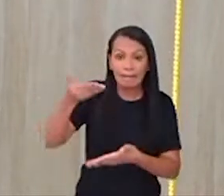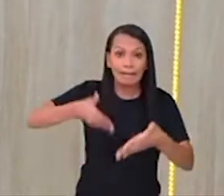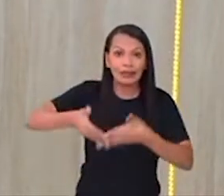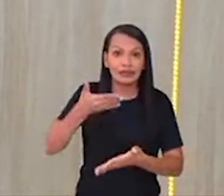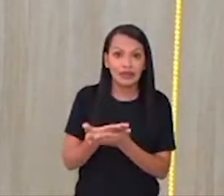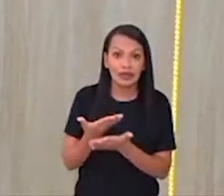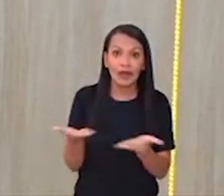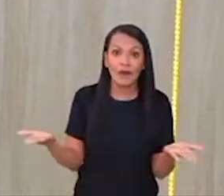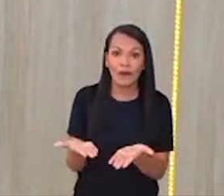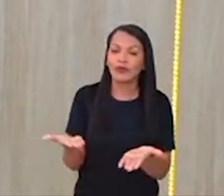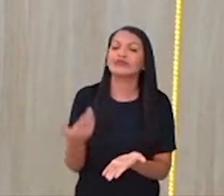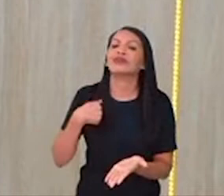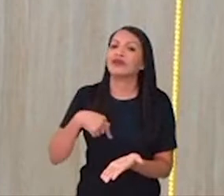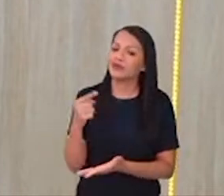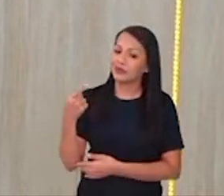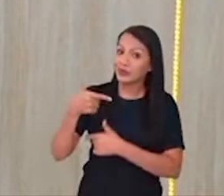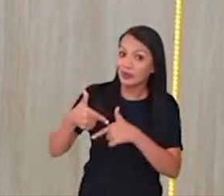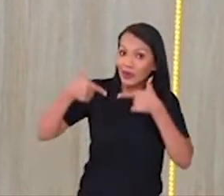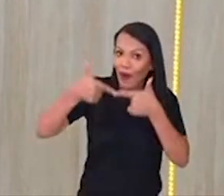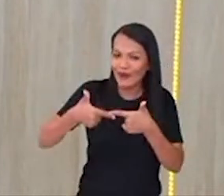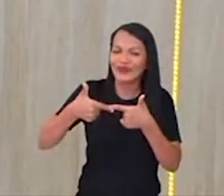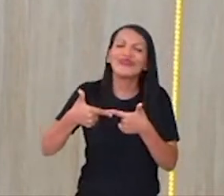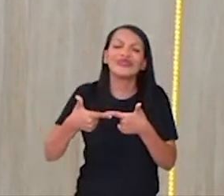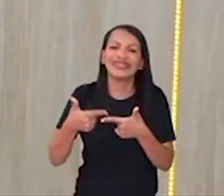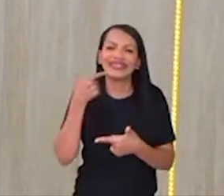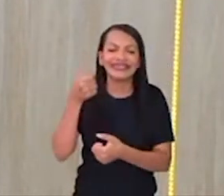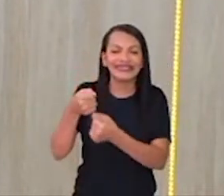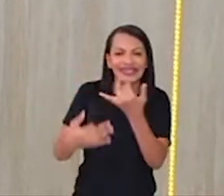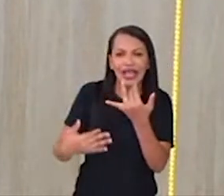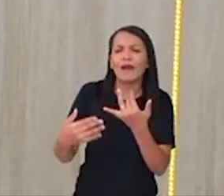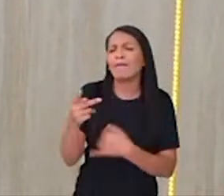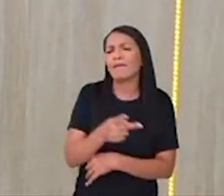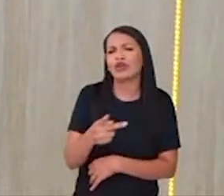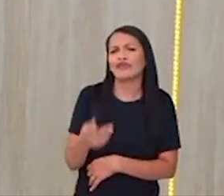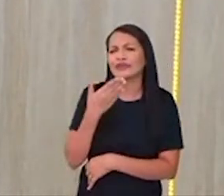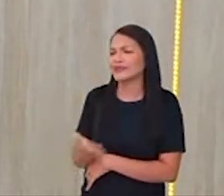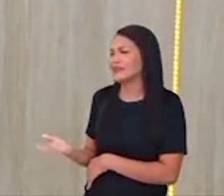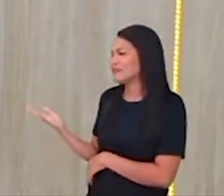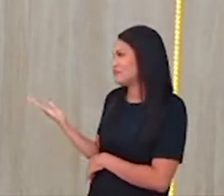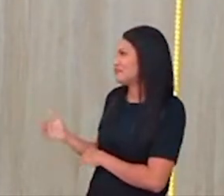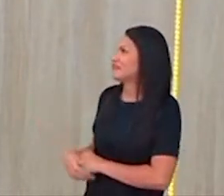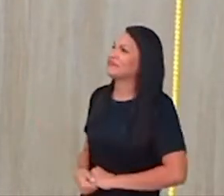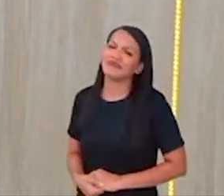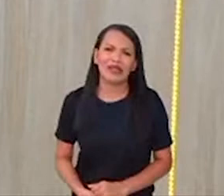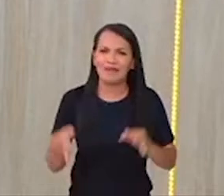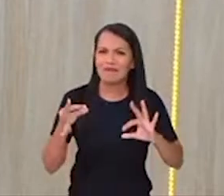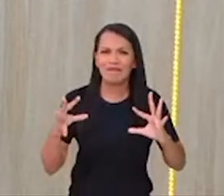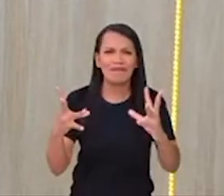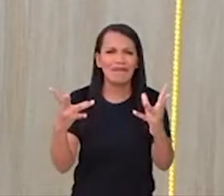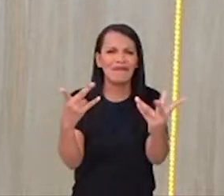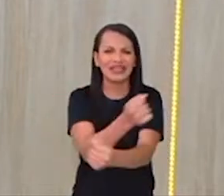aulas. Hoje, como de novo eu sou muito sortuda, quem faz nosso chat é a nossa queridíssima, inigualável,